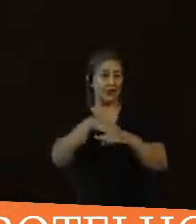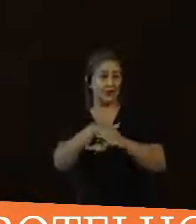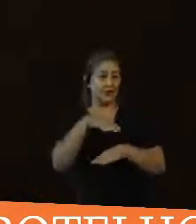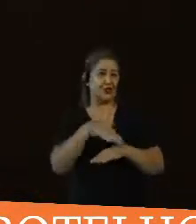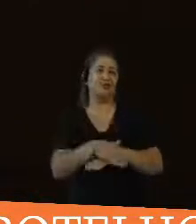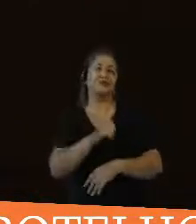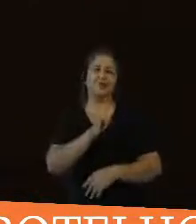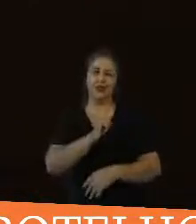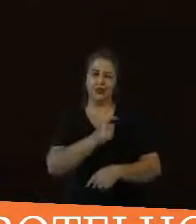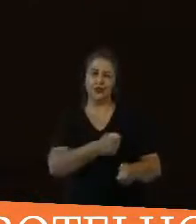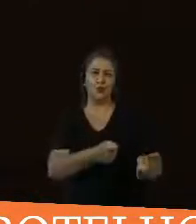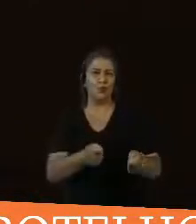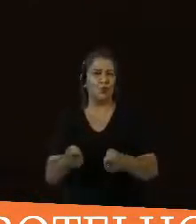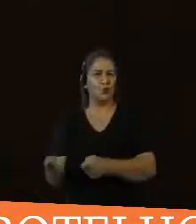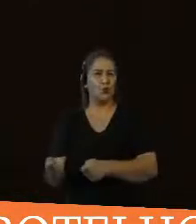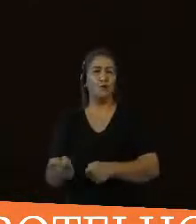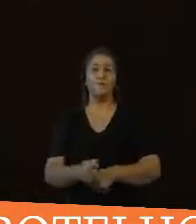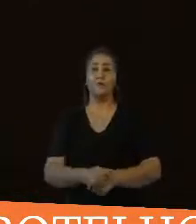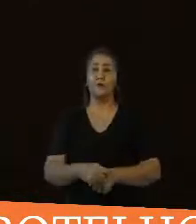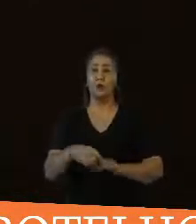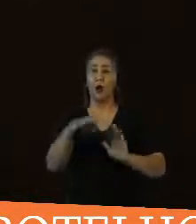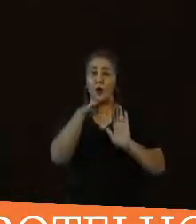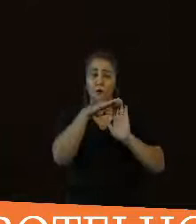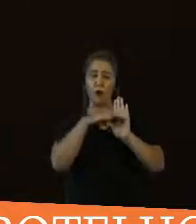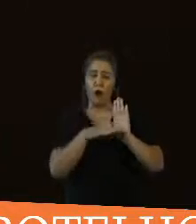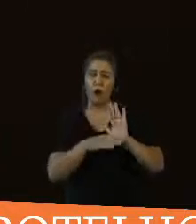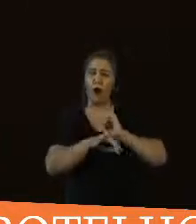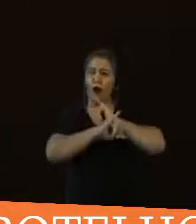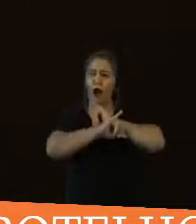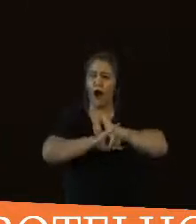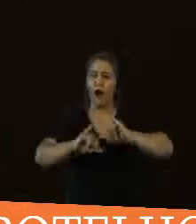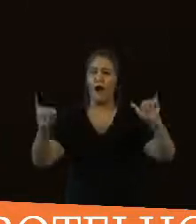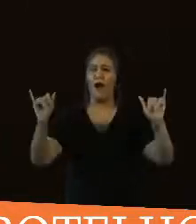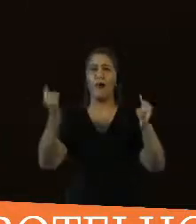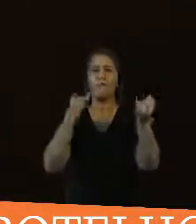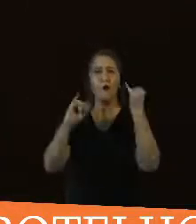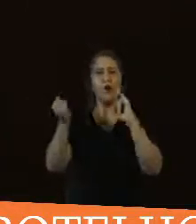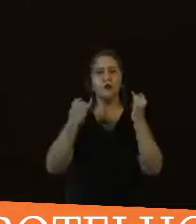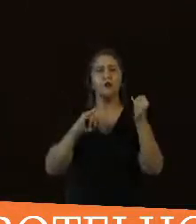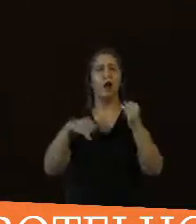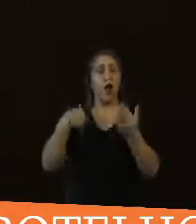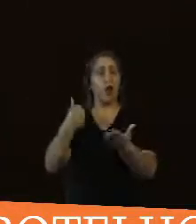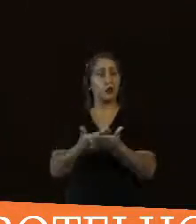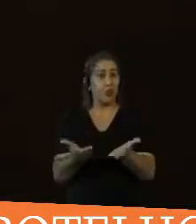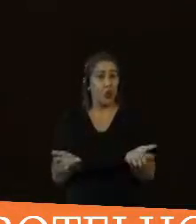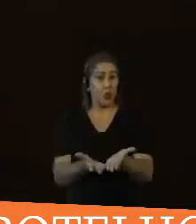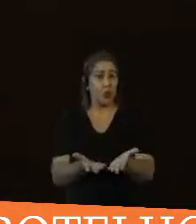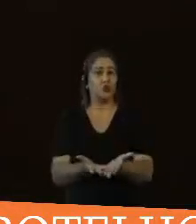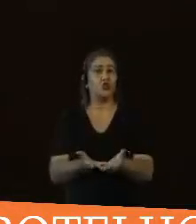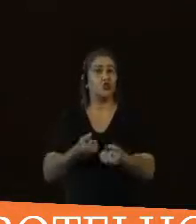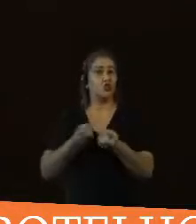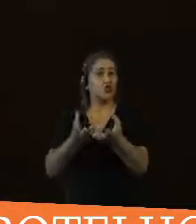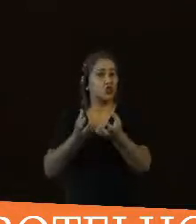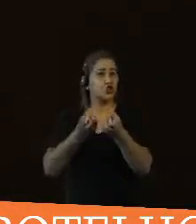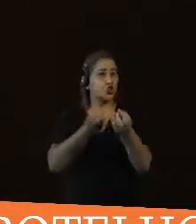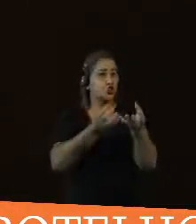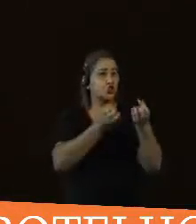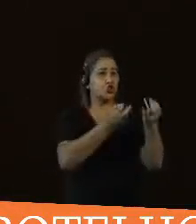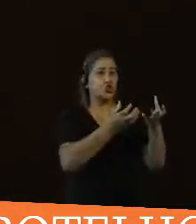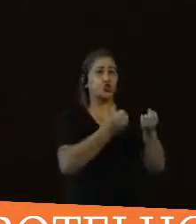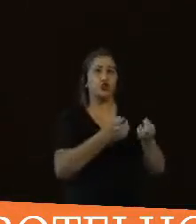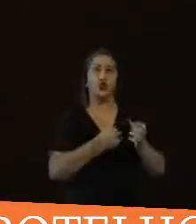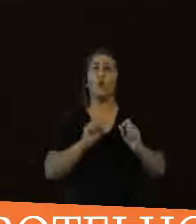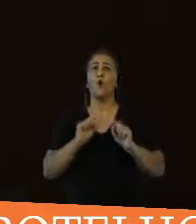né? E esse programa, ele informa, né, até hoje, né, as notícias do Poder